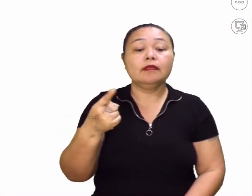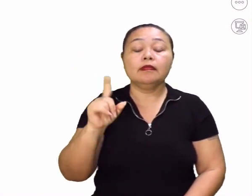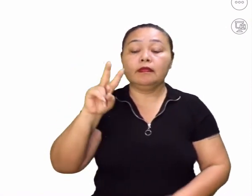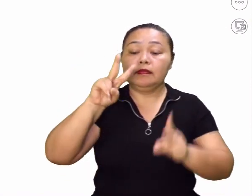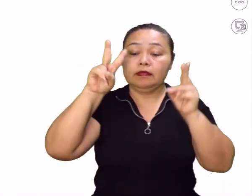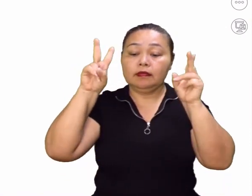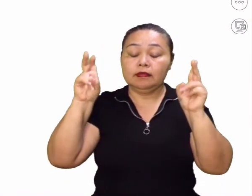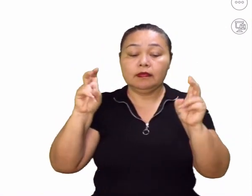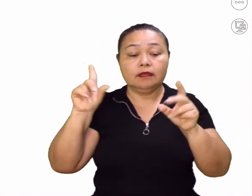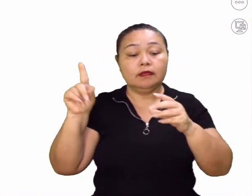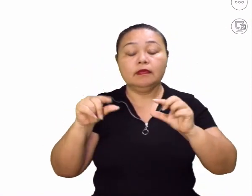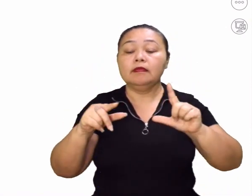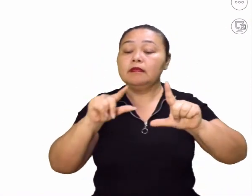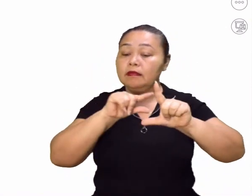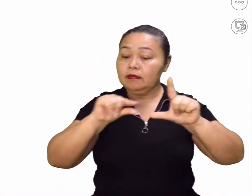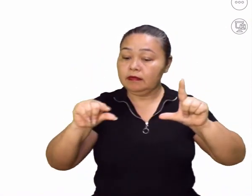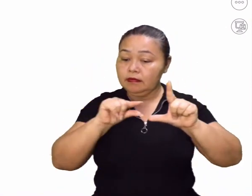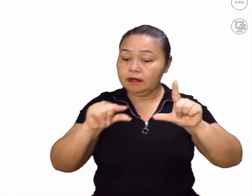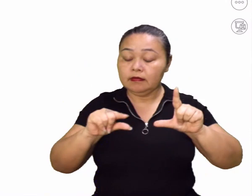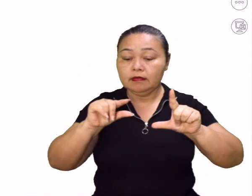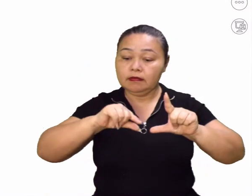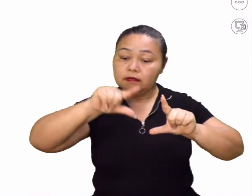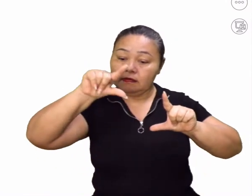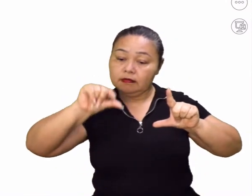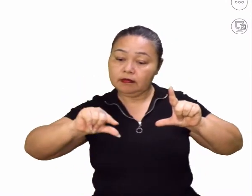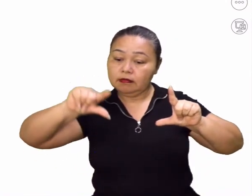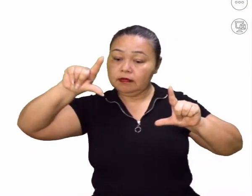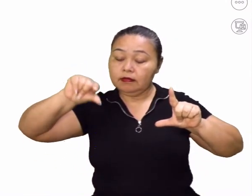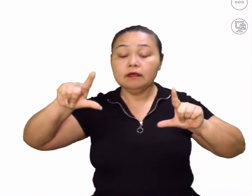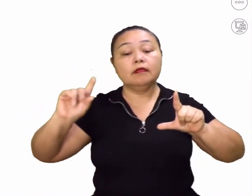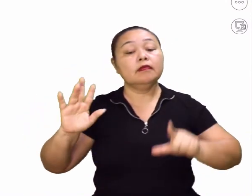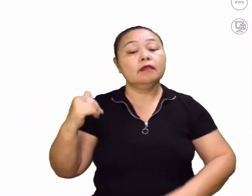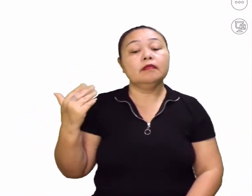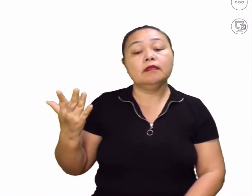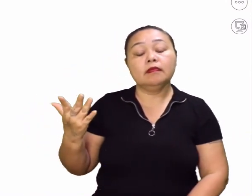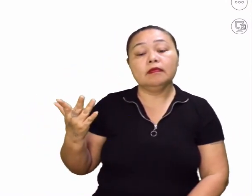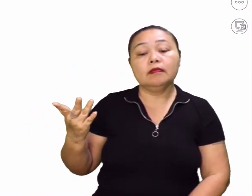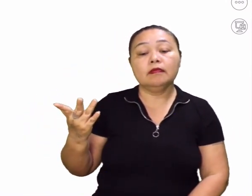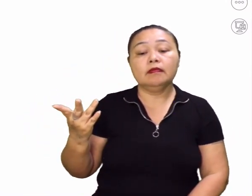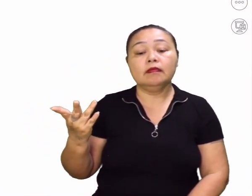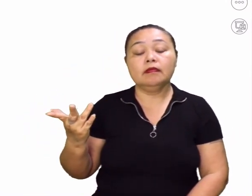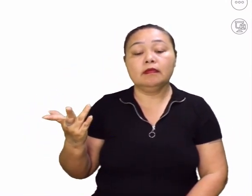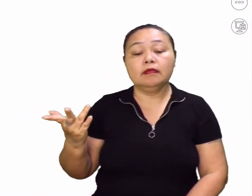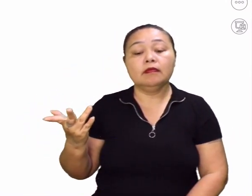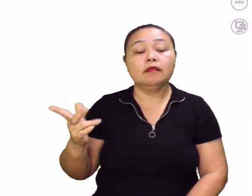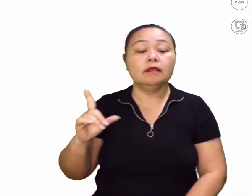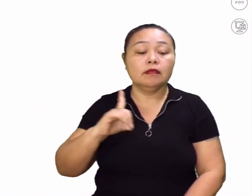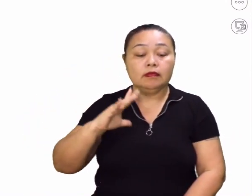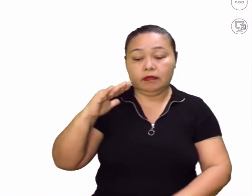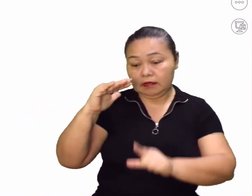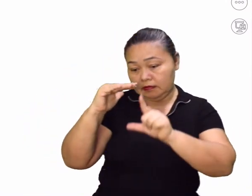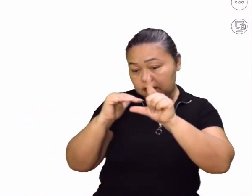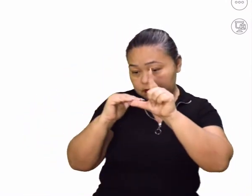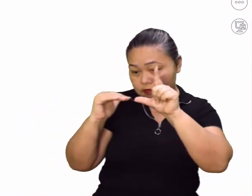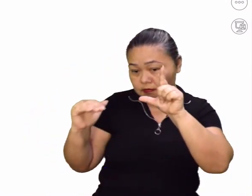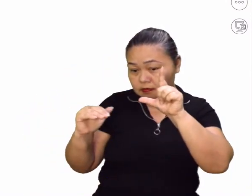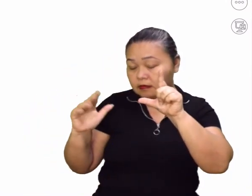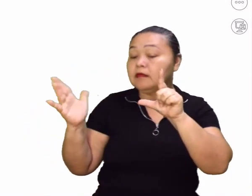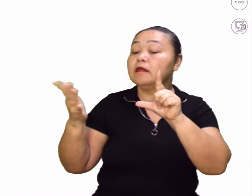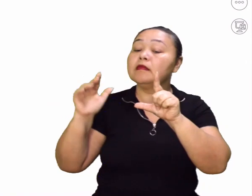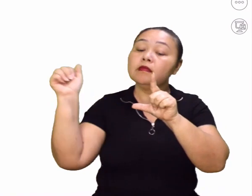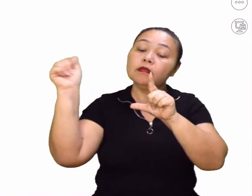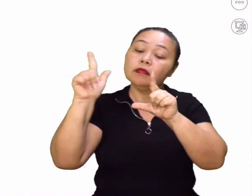título, do que é a legenda, do que é a escala, enfim. Isso. Olha só, então, mínimo é 0, né? É o azul mais